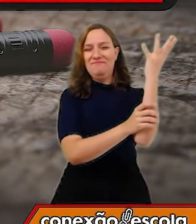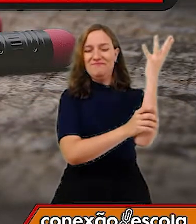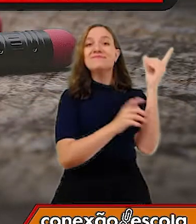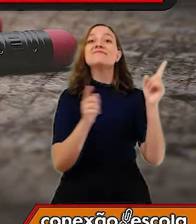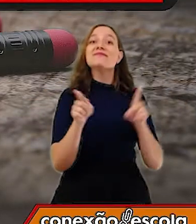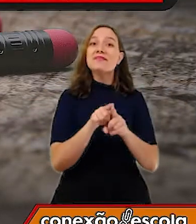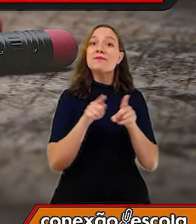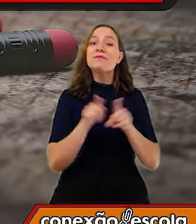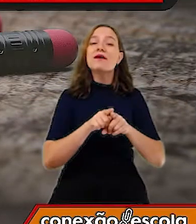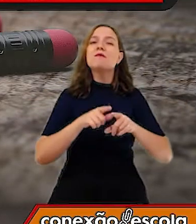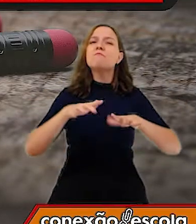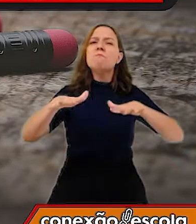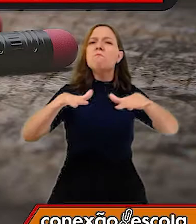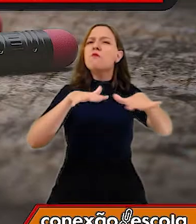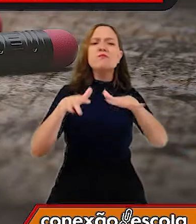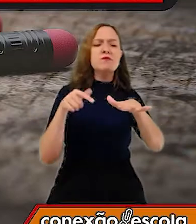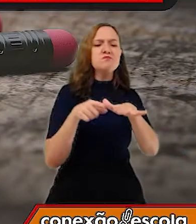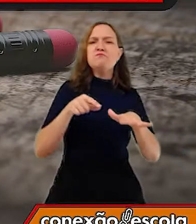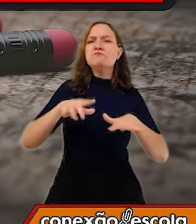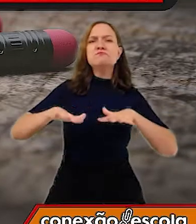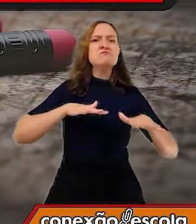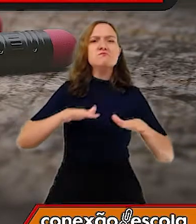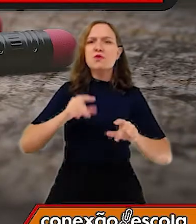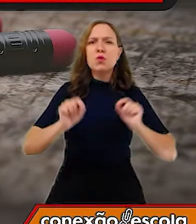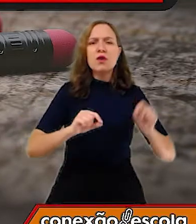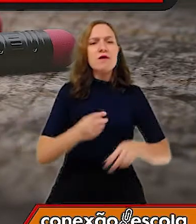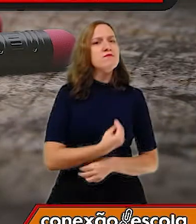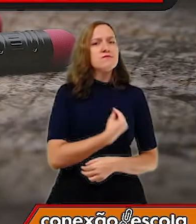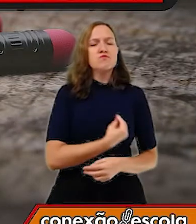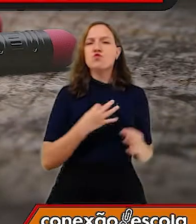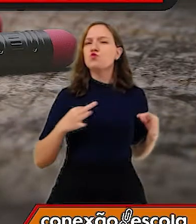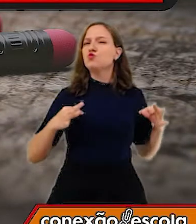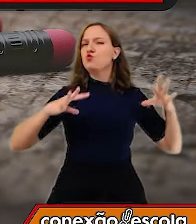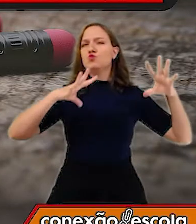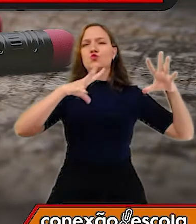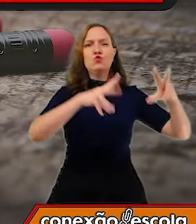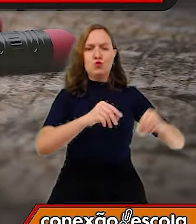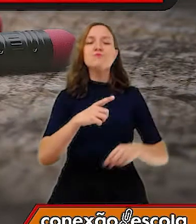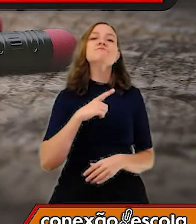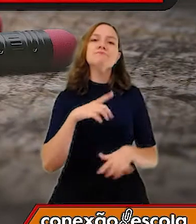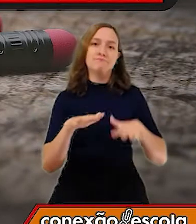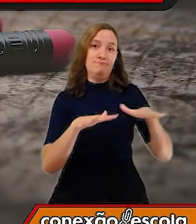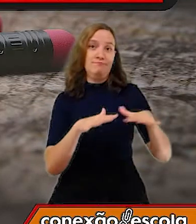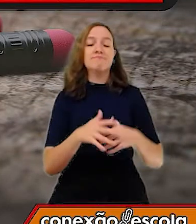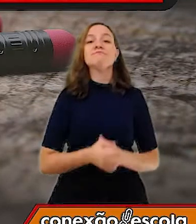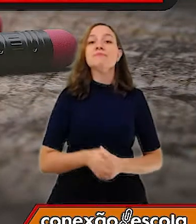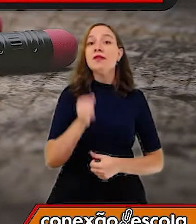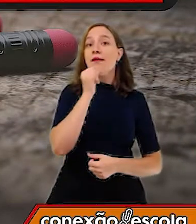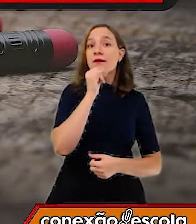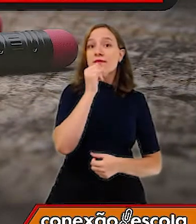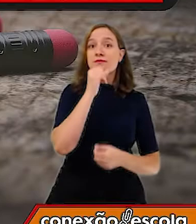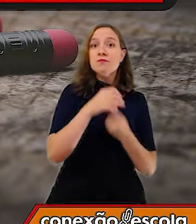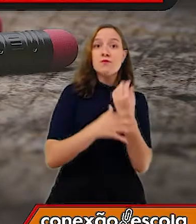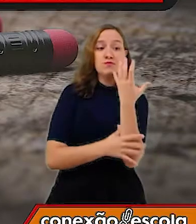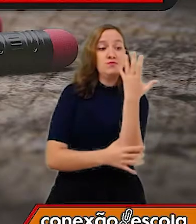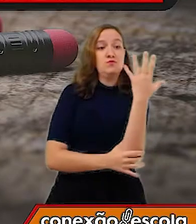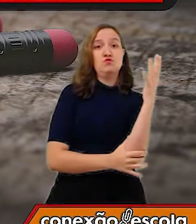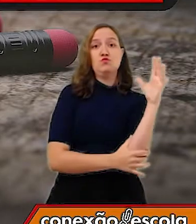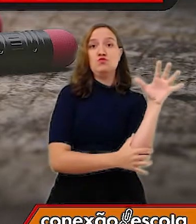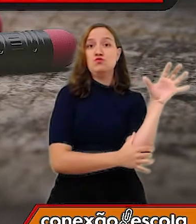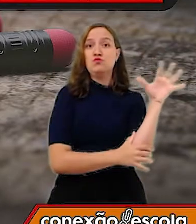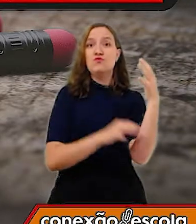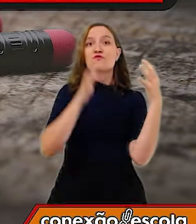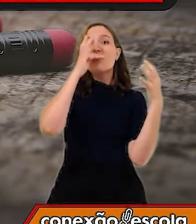vivos se movem de alguma maneira. Por exemplo, os girassóis. Já